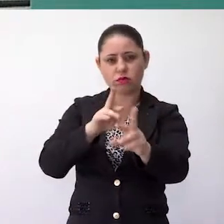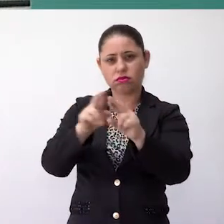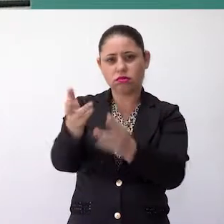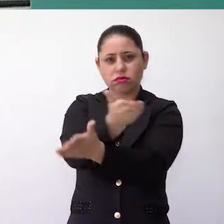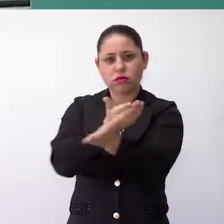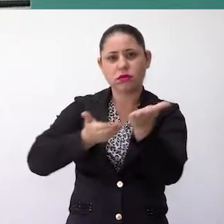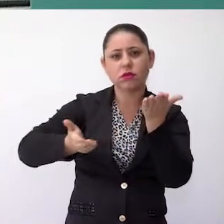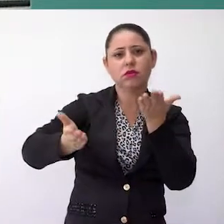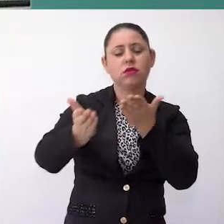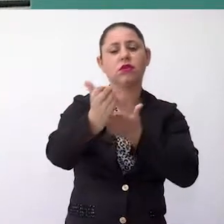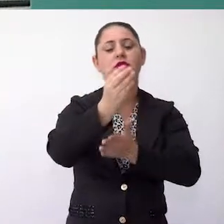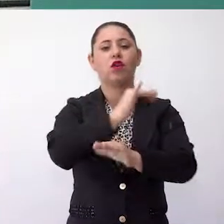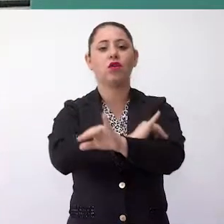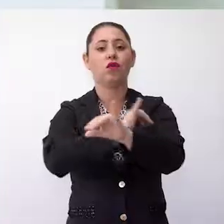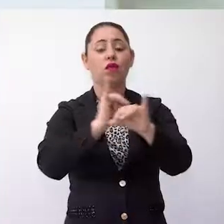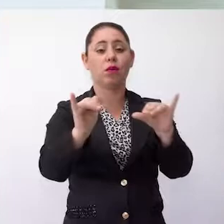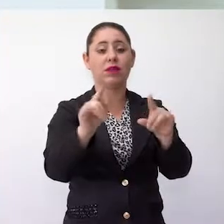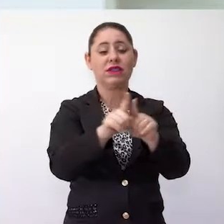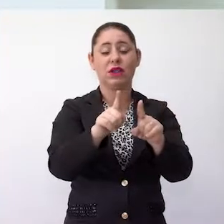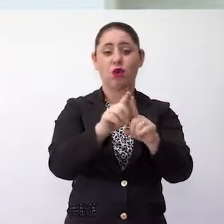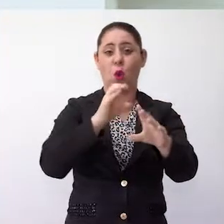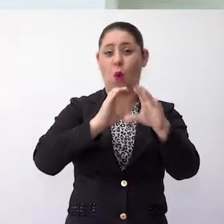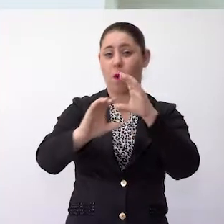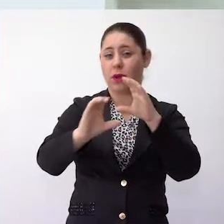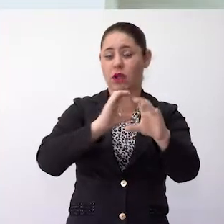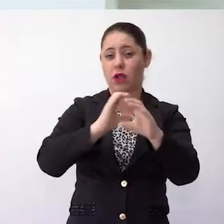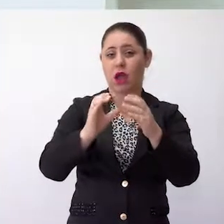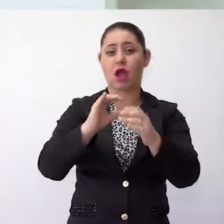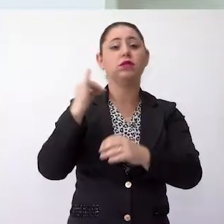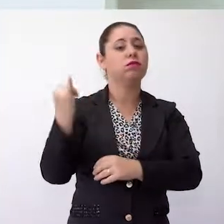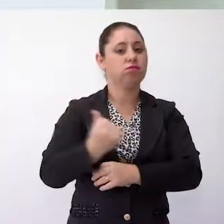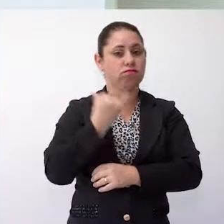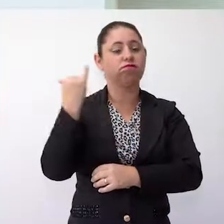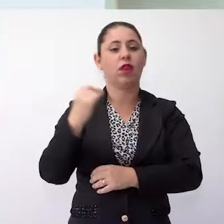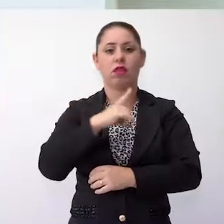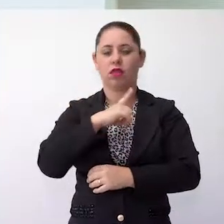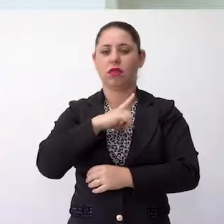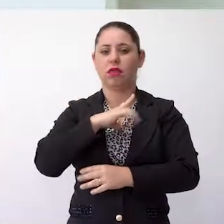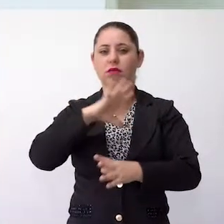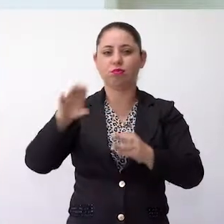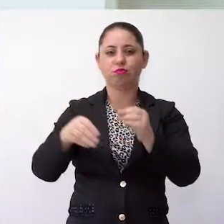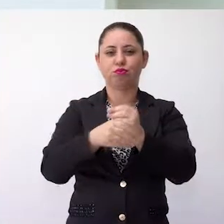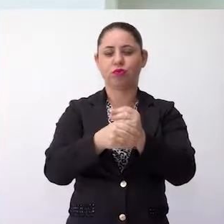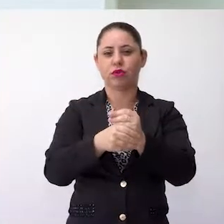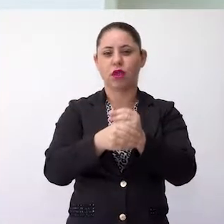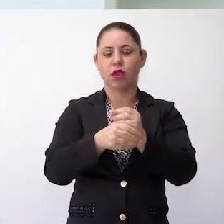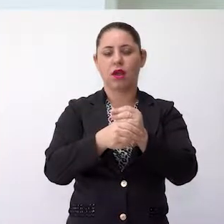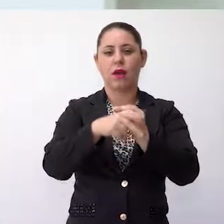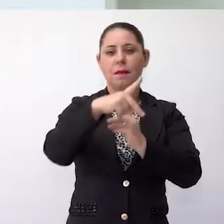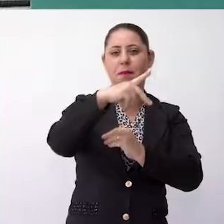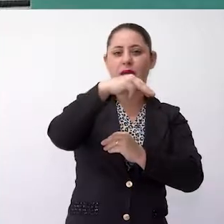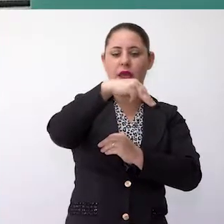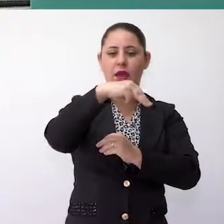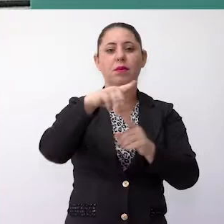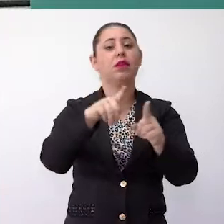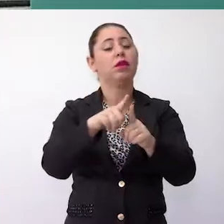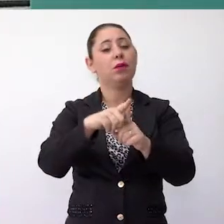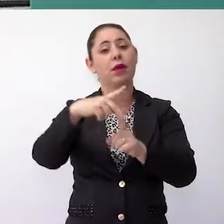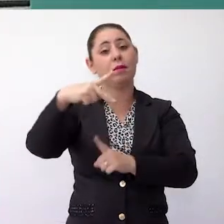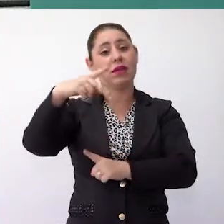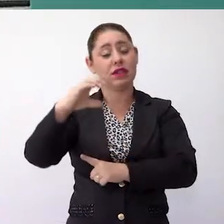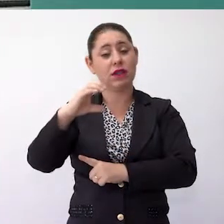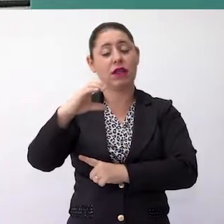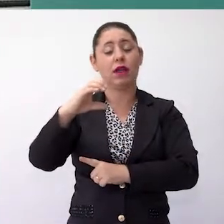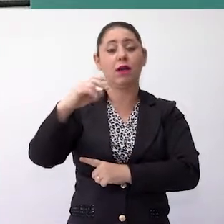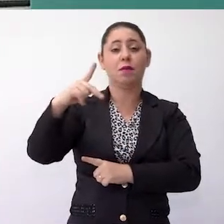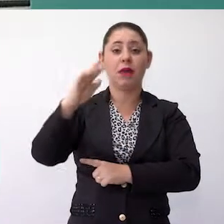dá um compartilhamento de informações. Algumas informações que eu tenho são complementadas por informações da Polícia Militar, por informações da Polícia Civil,